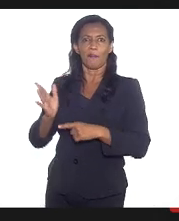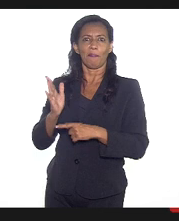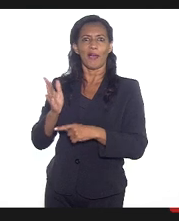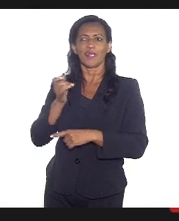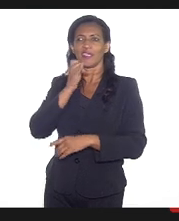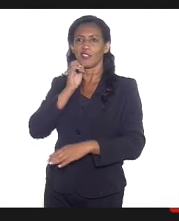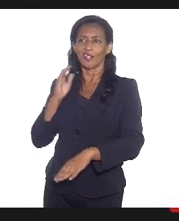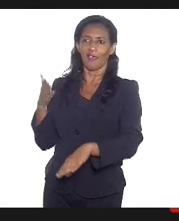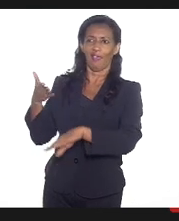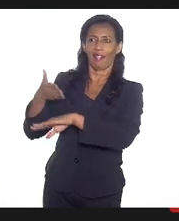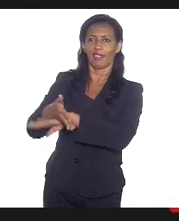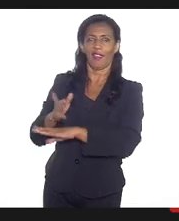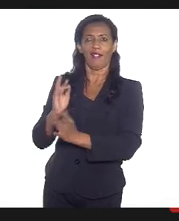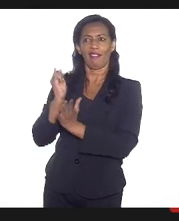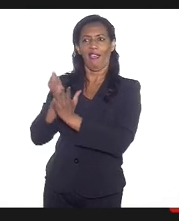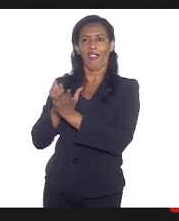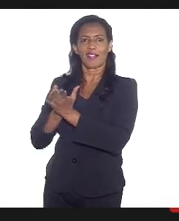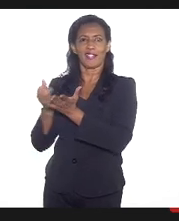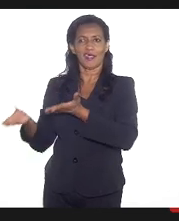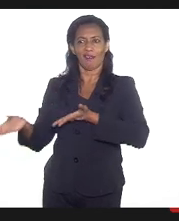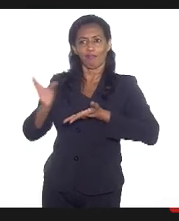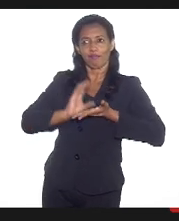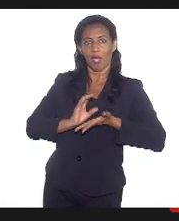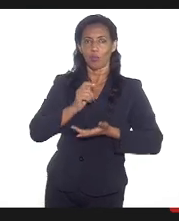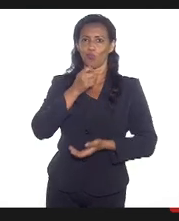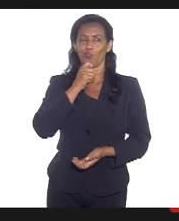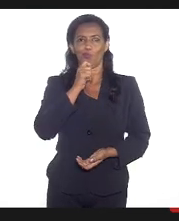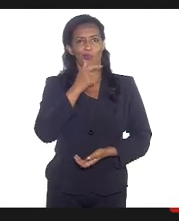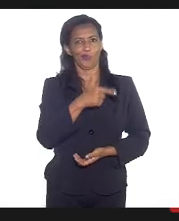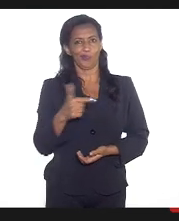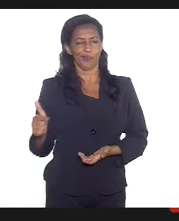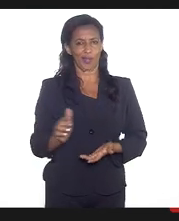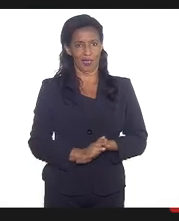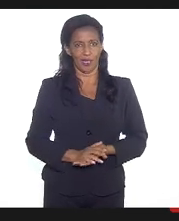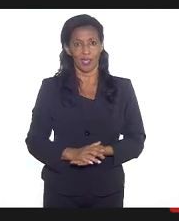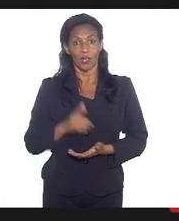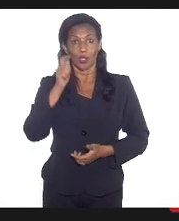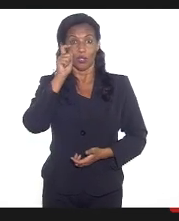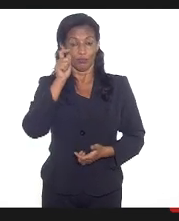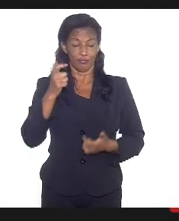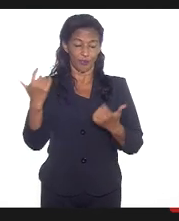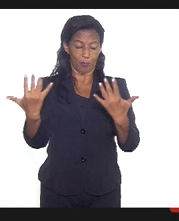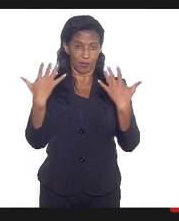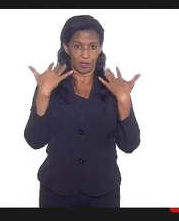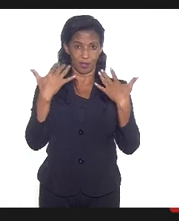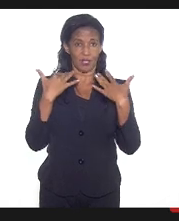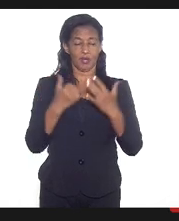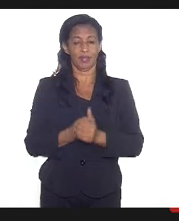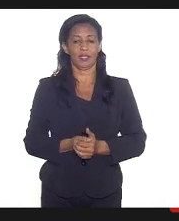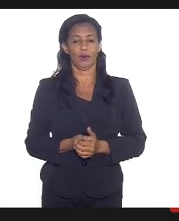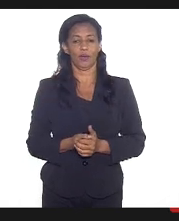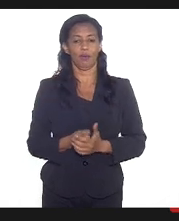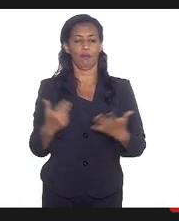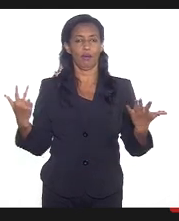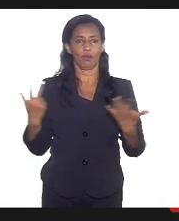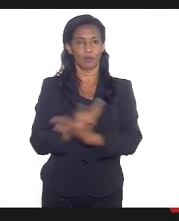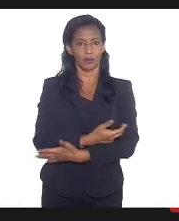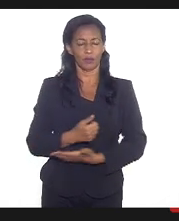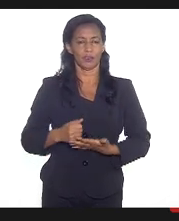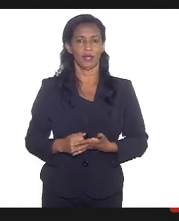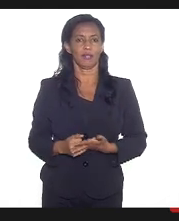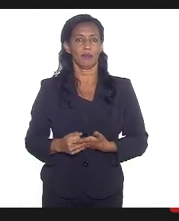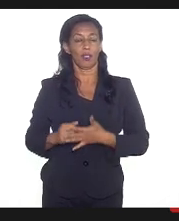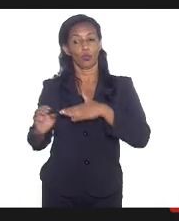ingressos definitivos de receita nos cofres fluminenses. Então, nos chamou, por exemplo, a atenção num recente caso, onde nós fomos sentar